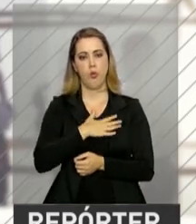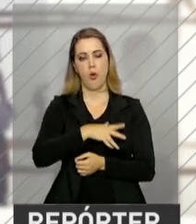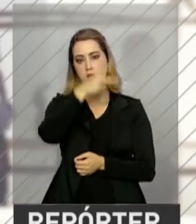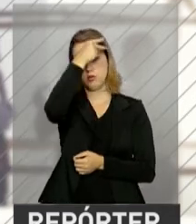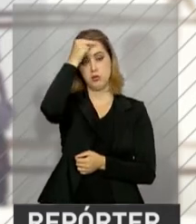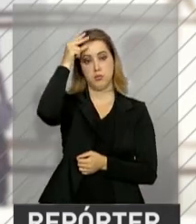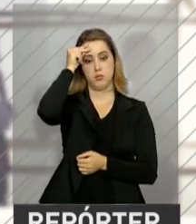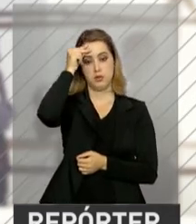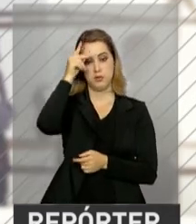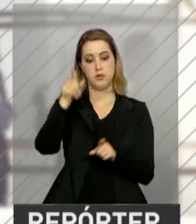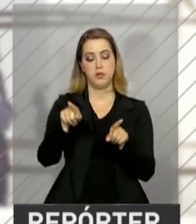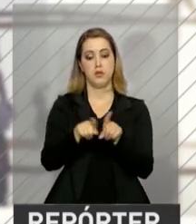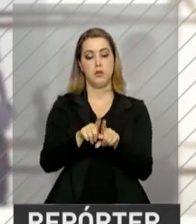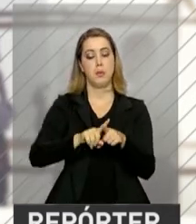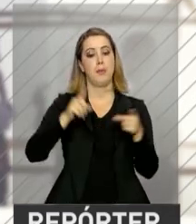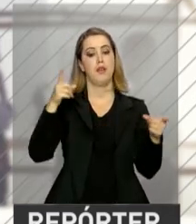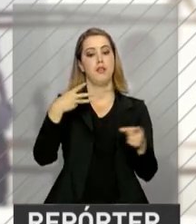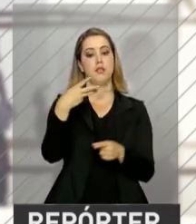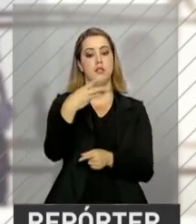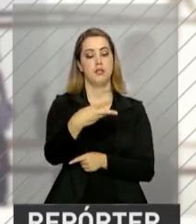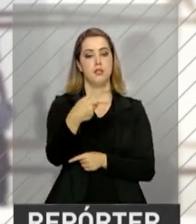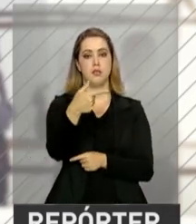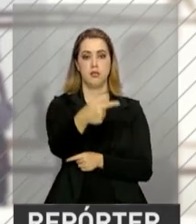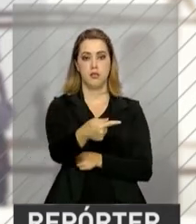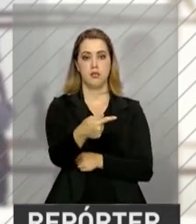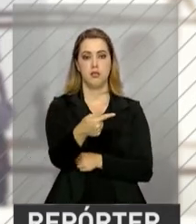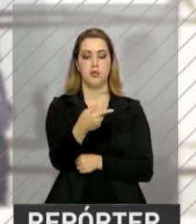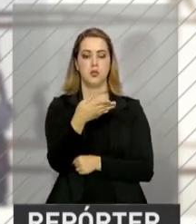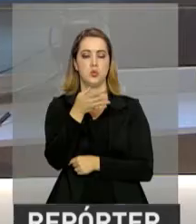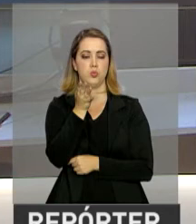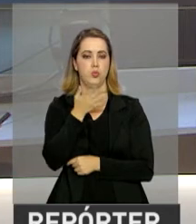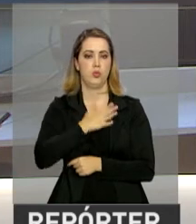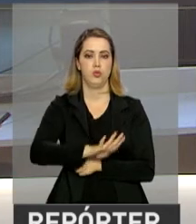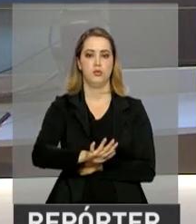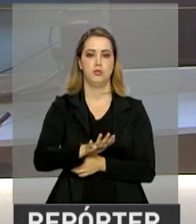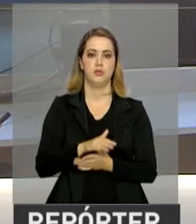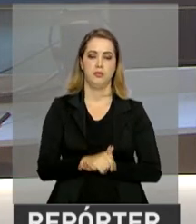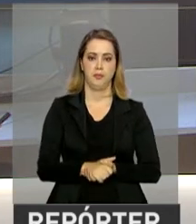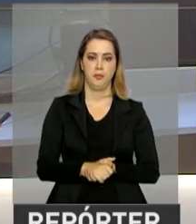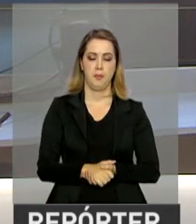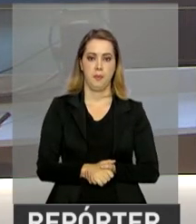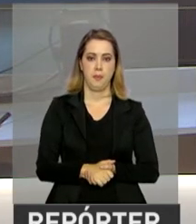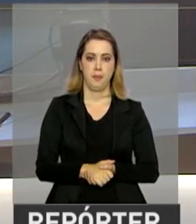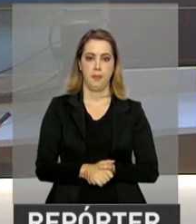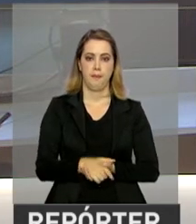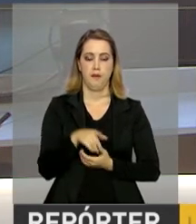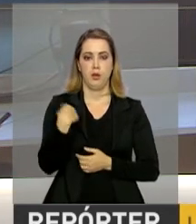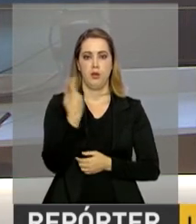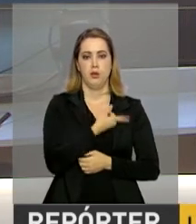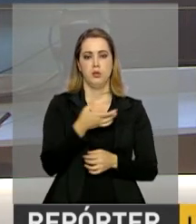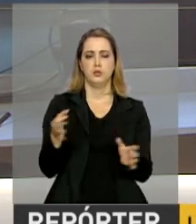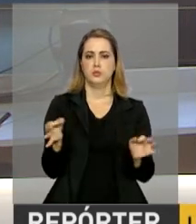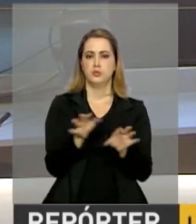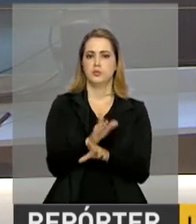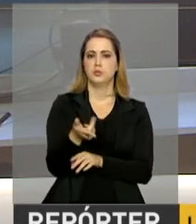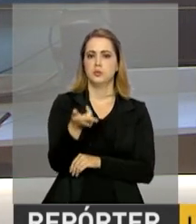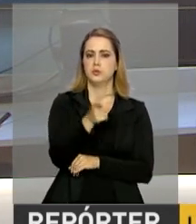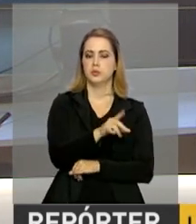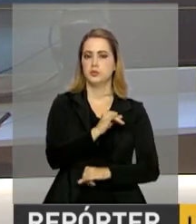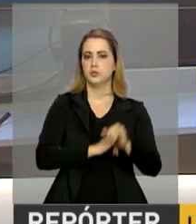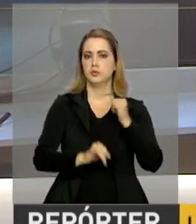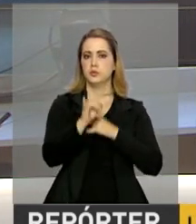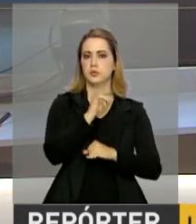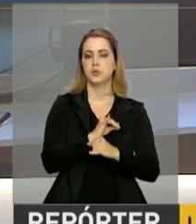e 37,7 por cento como ruim ou péssimo nós ficamos por aqui podemos voltar a qualquer momento